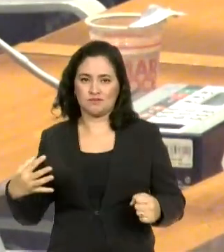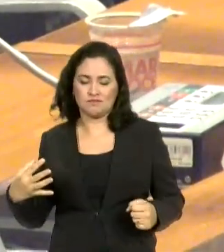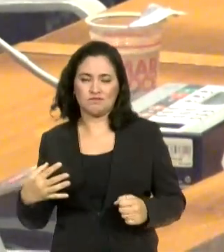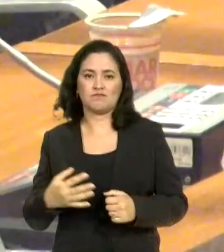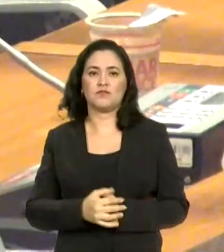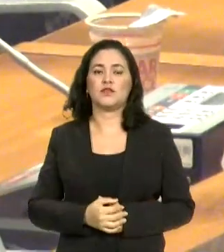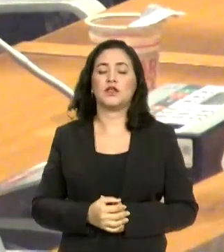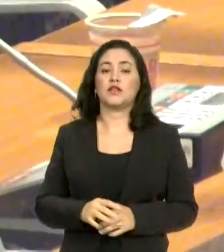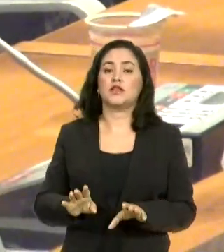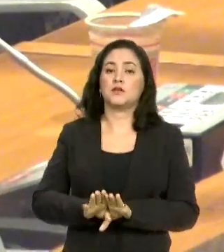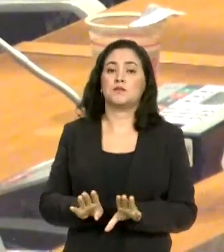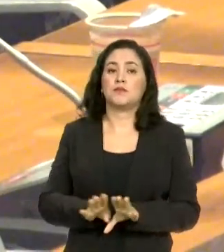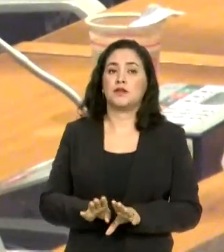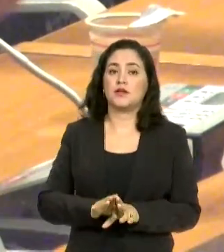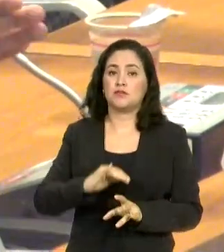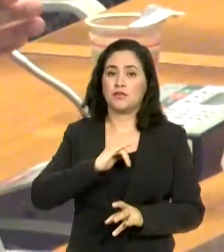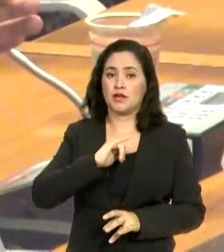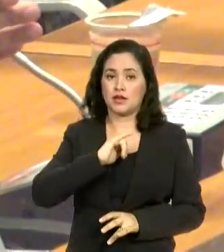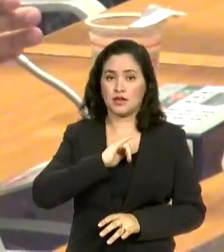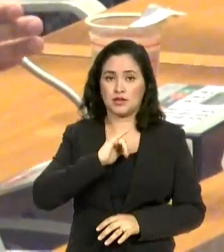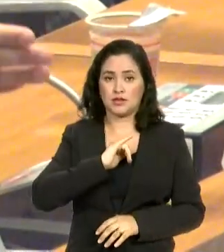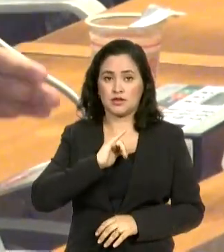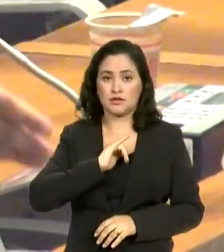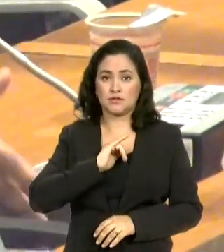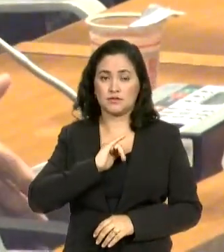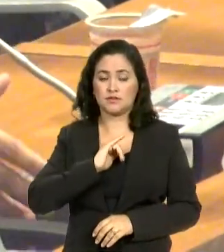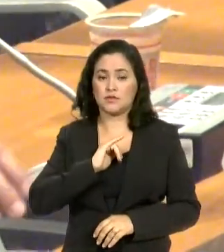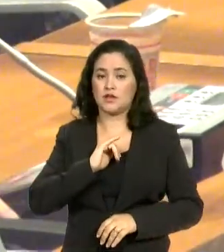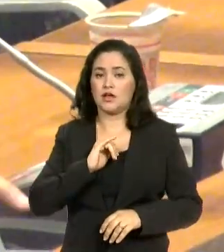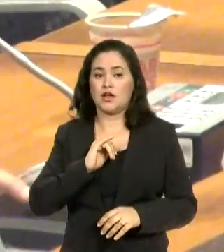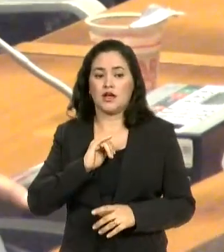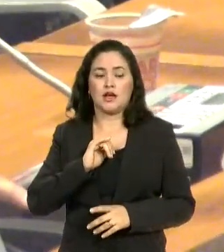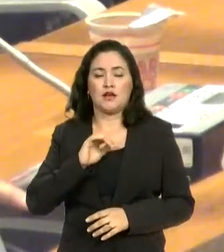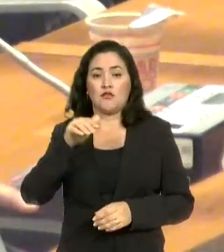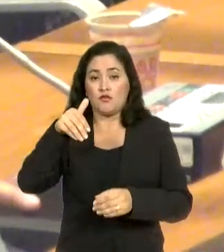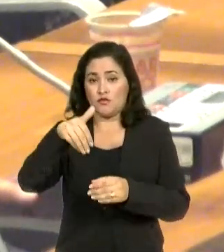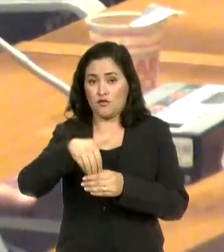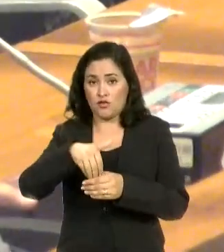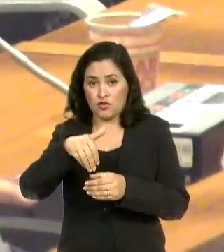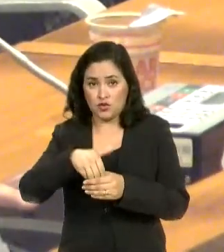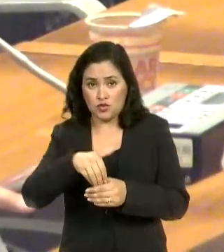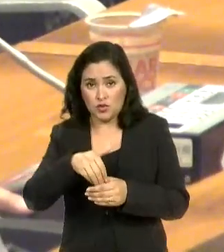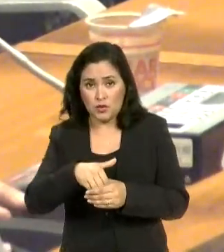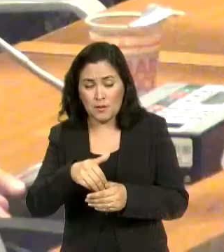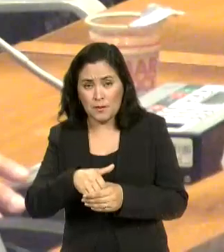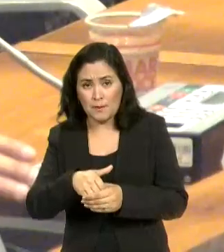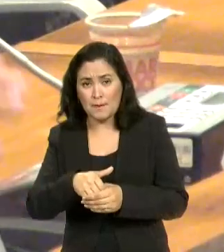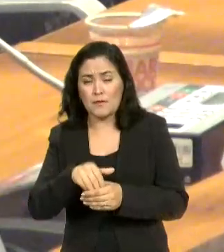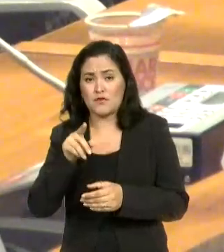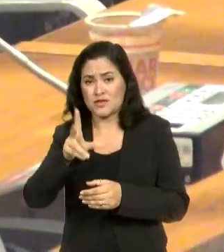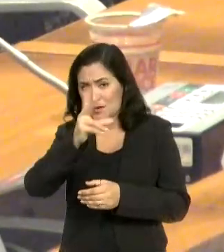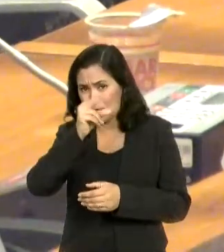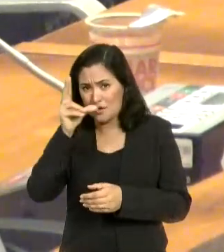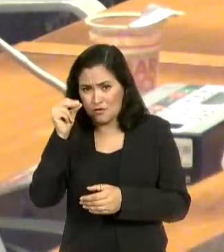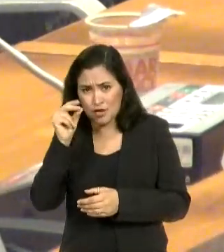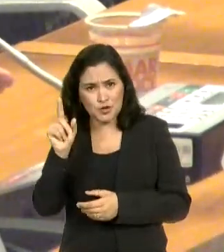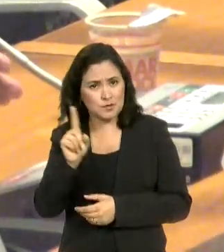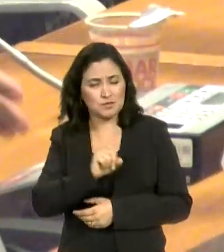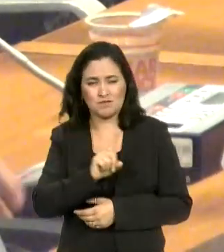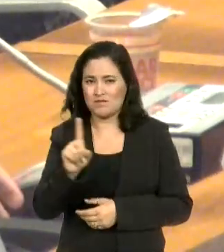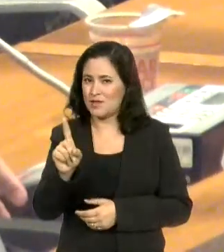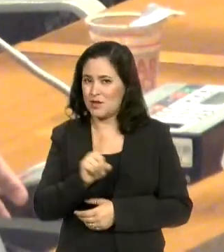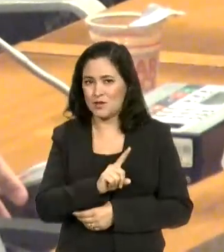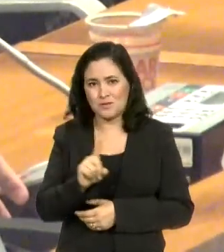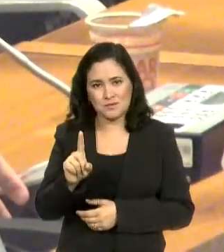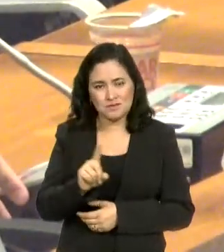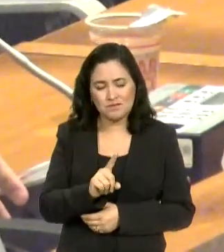prefeito, mas vida segue, a política não termina aqui. E saiba, onde quer que esteja,